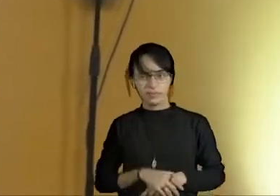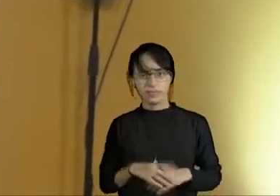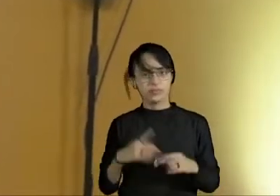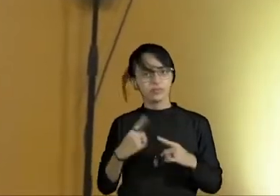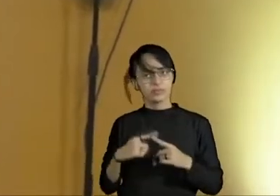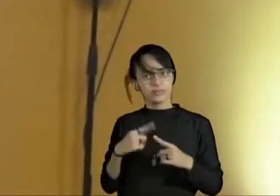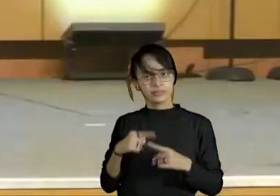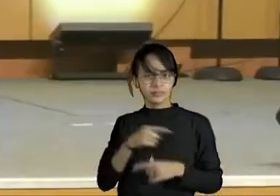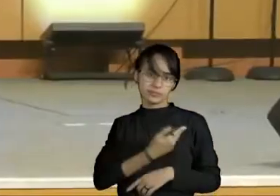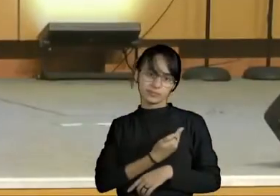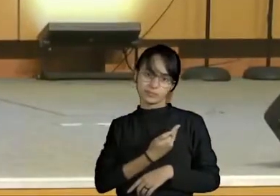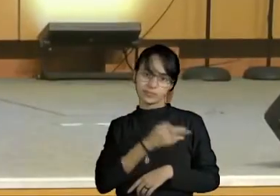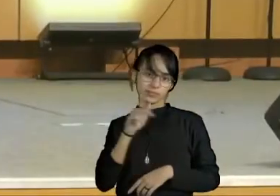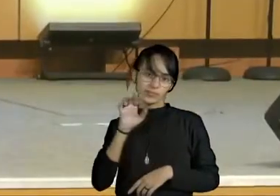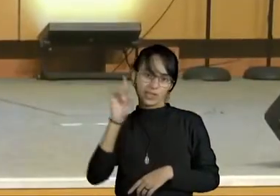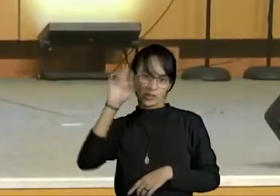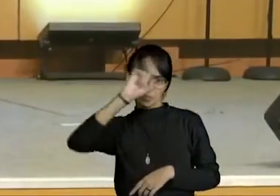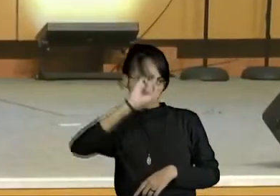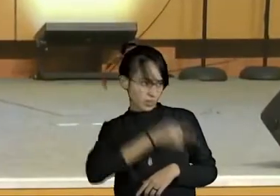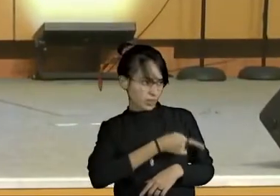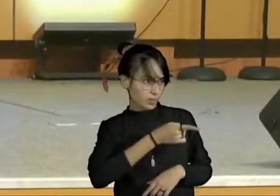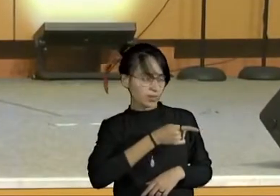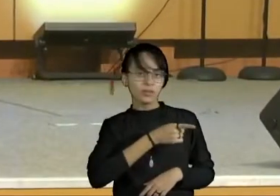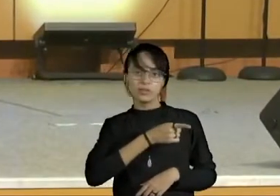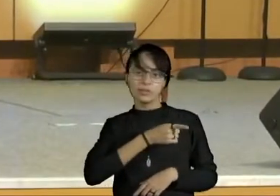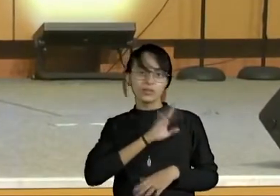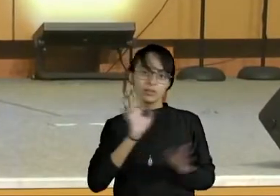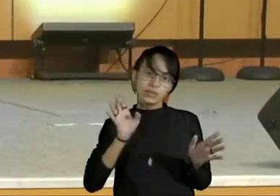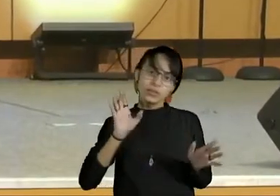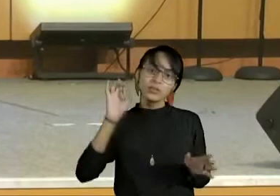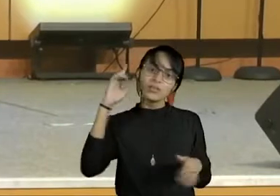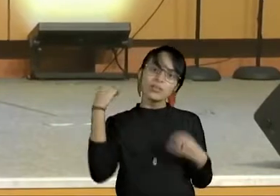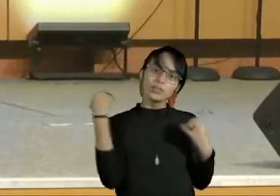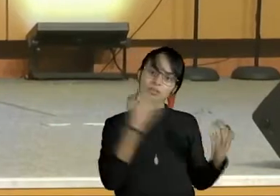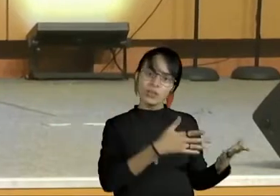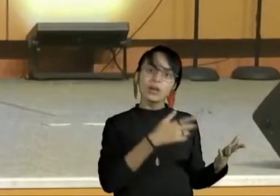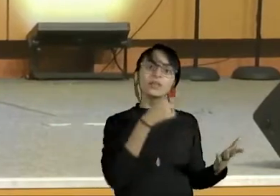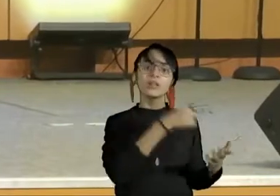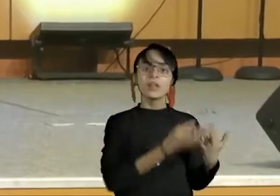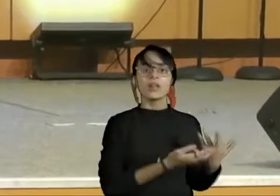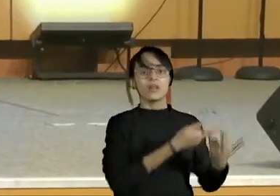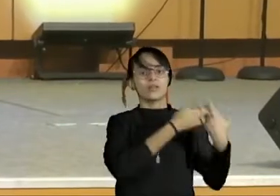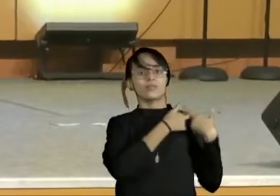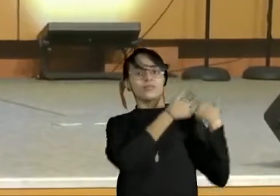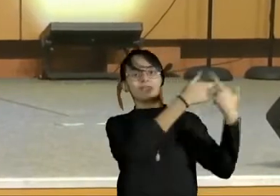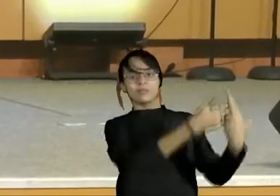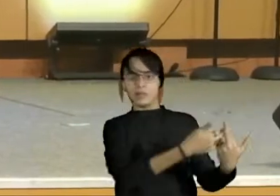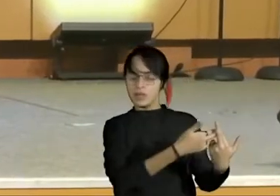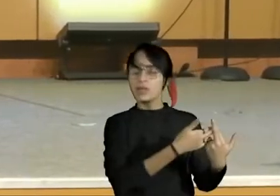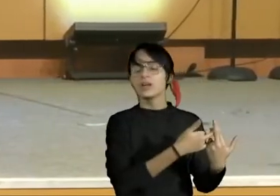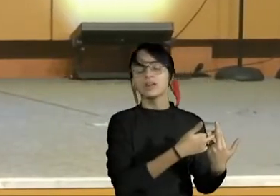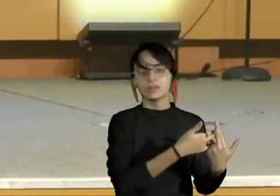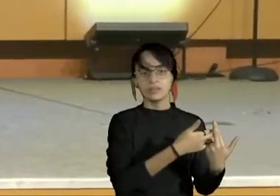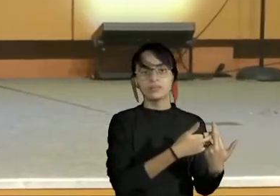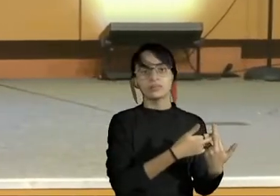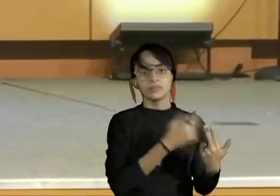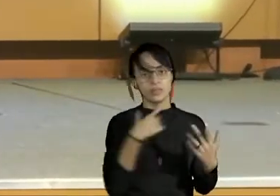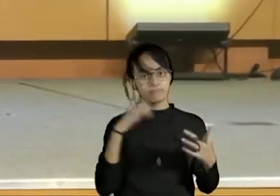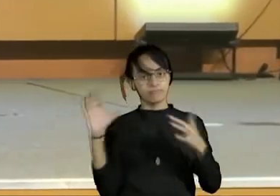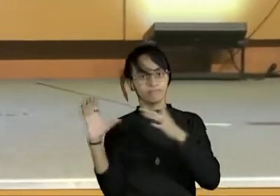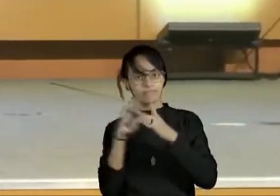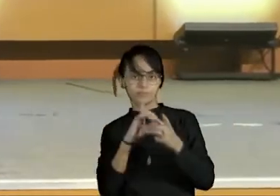Porque aqui é amizade, não é Deus mandando. Aqui é Deus dando a Eliseu noção de responsabilidade de quem criou uma